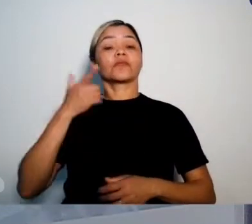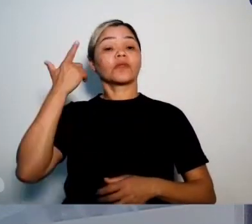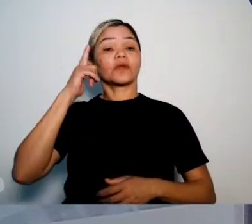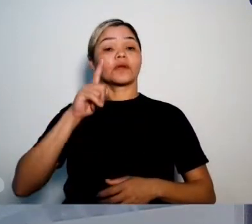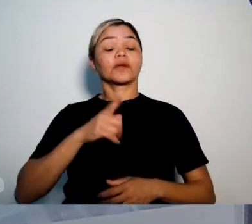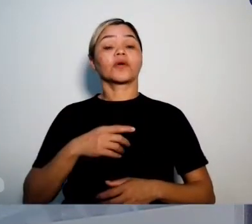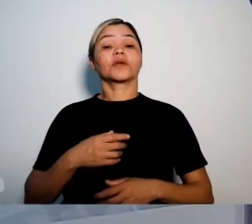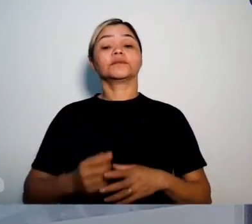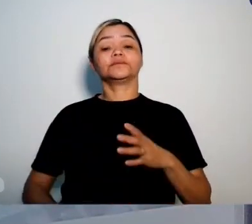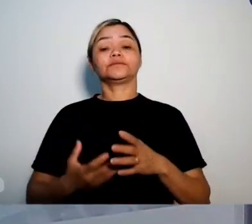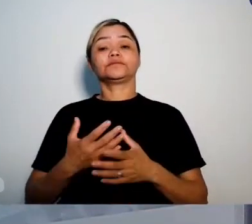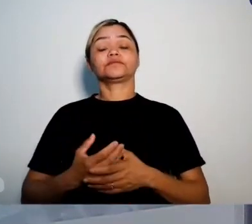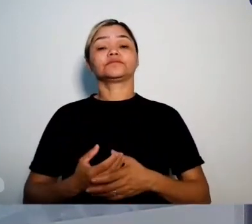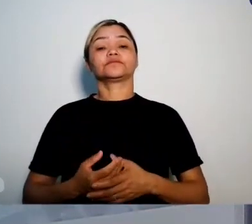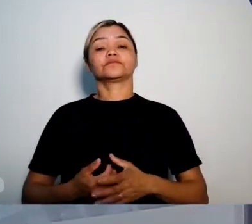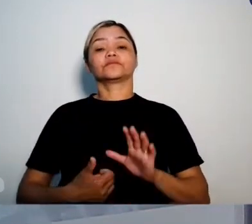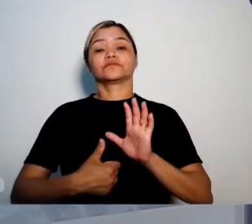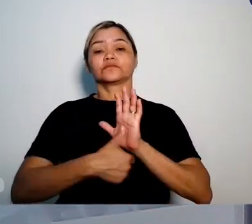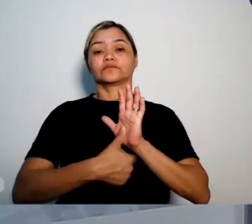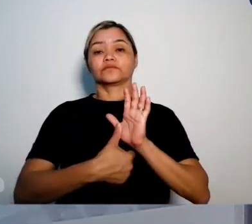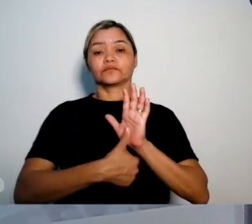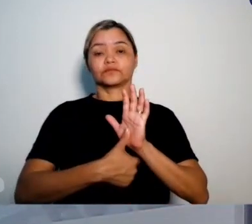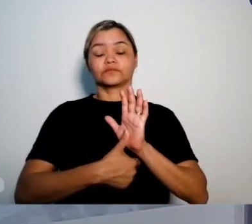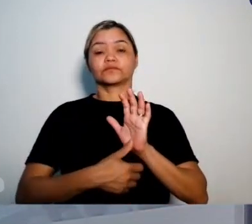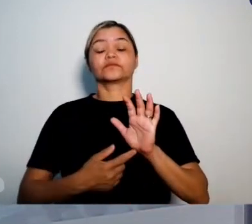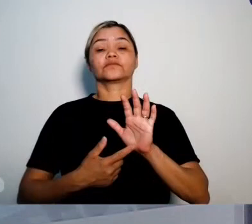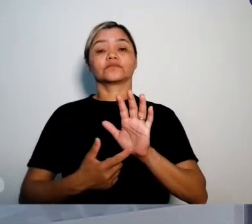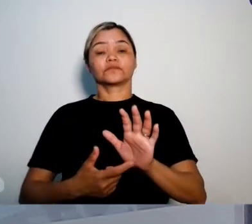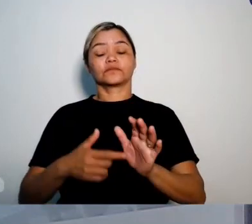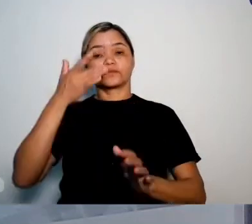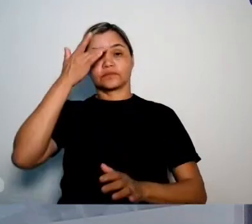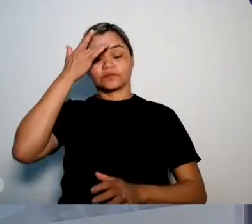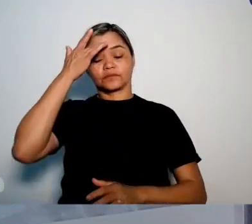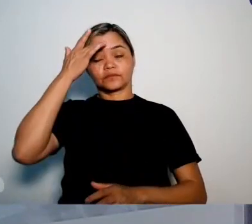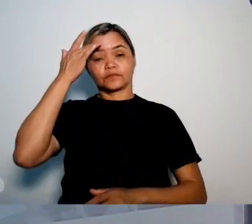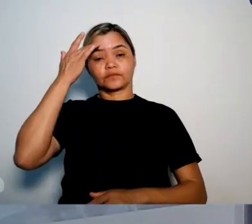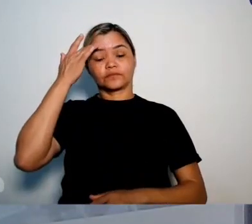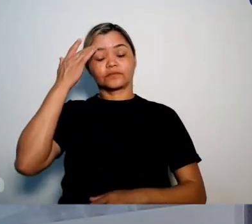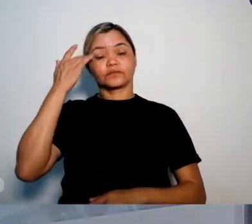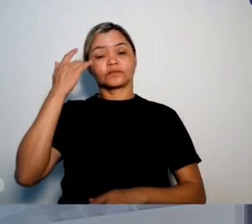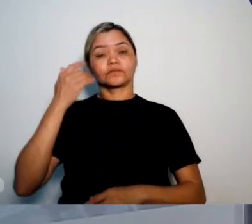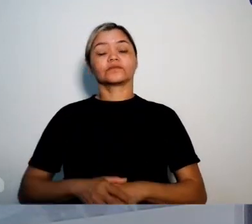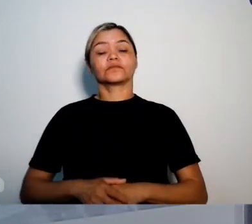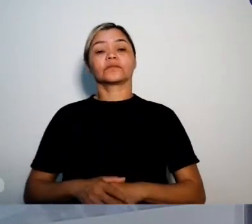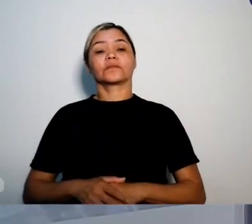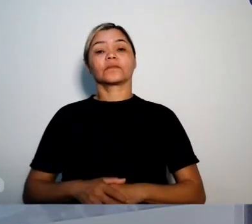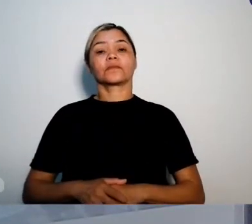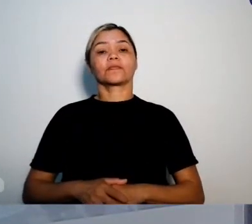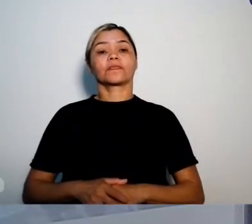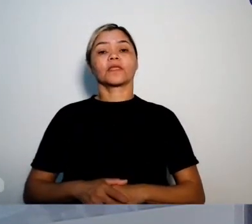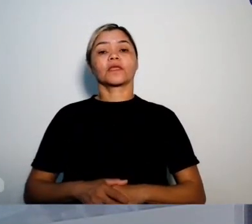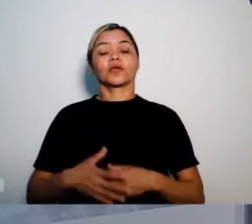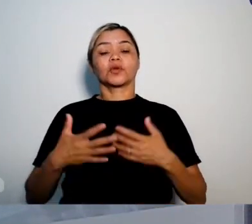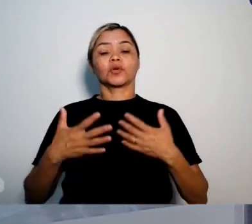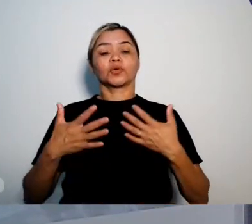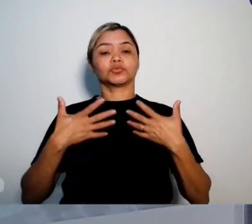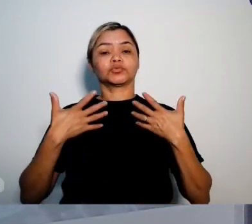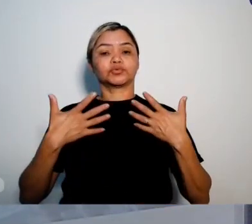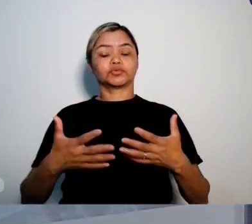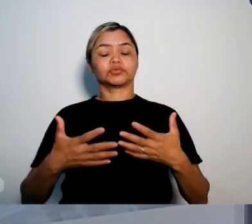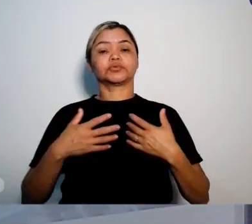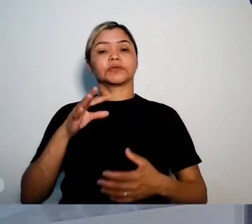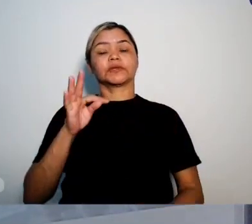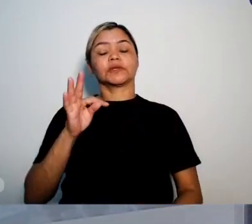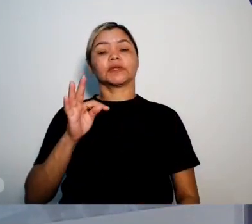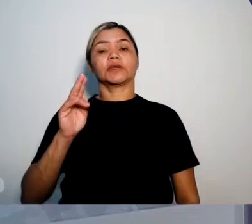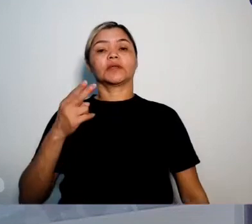implantação da carteira de identificação da pessoa com transtorno do espectro autista. E vamos agora